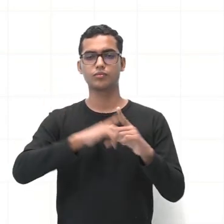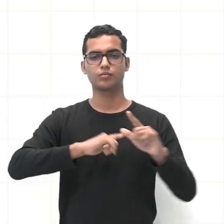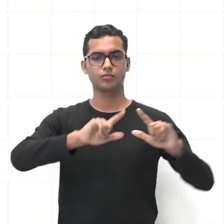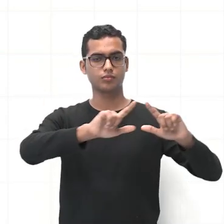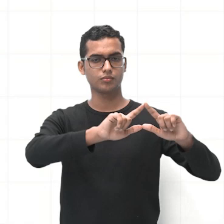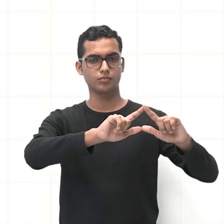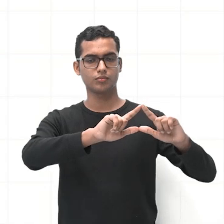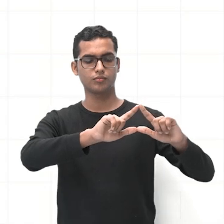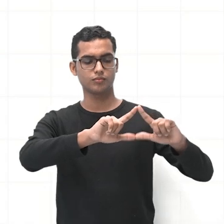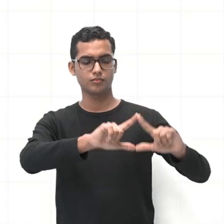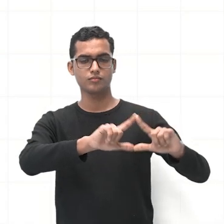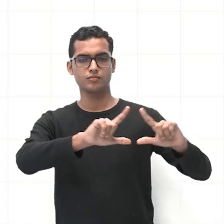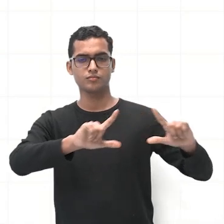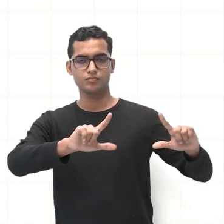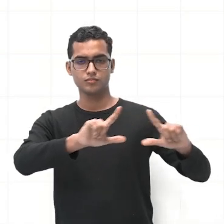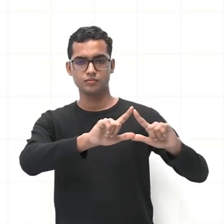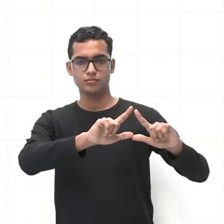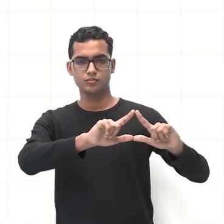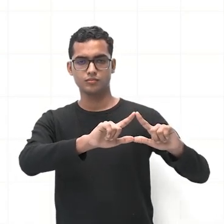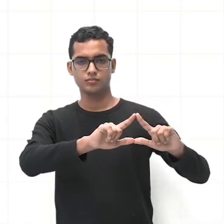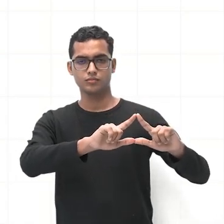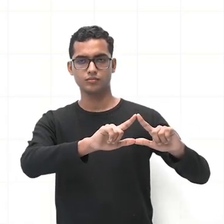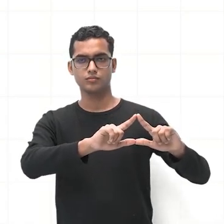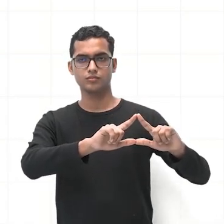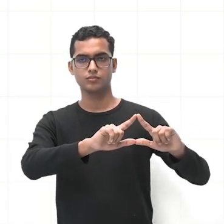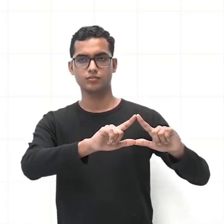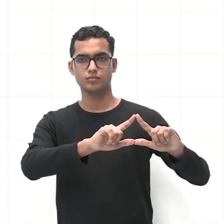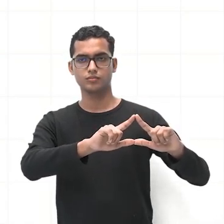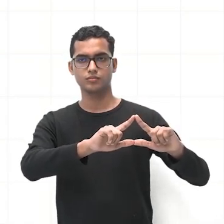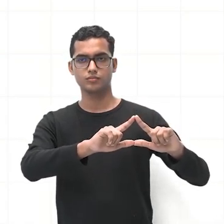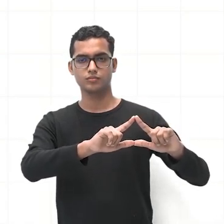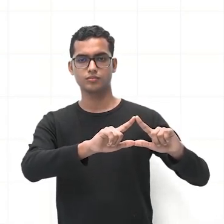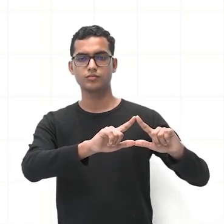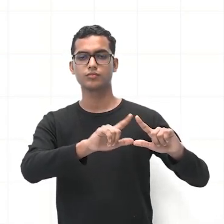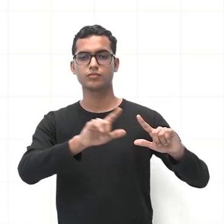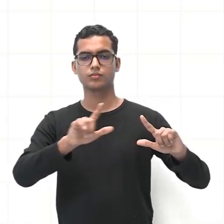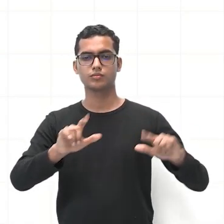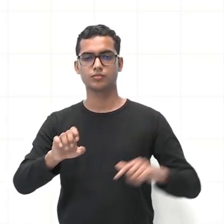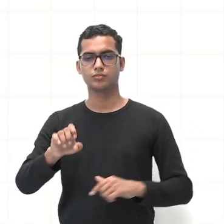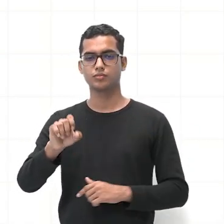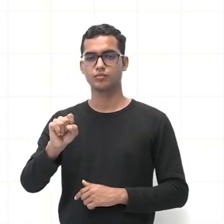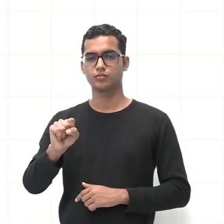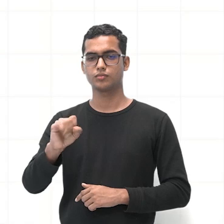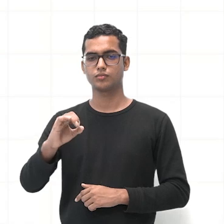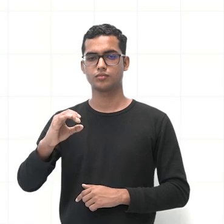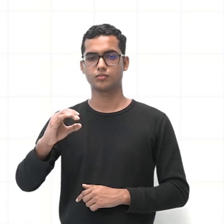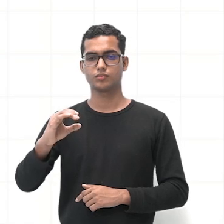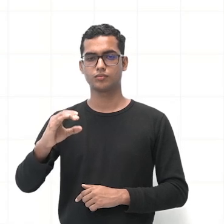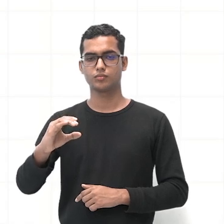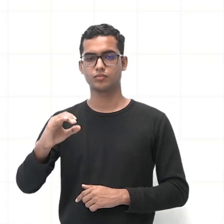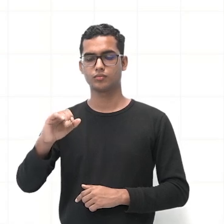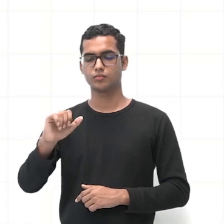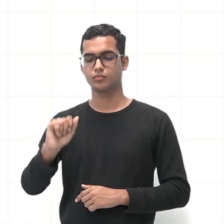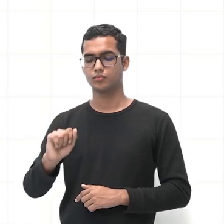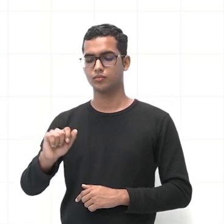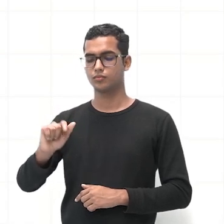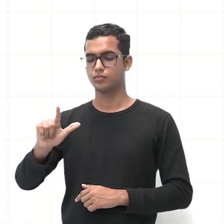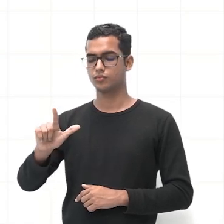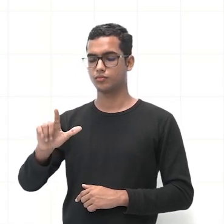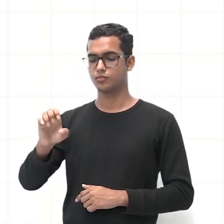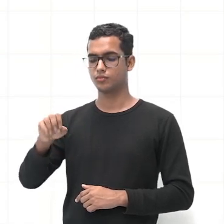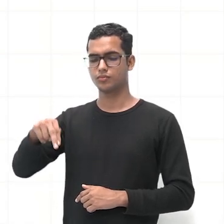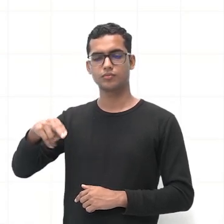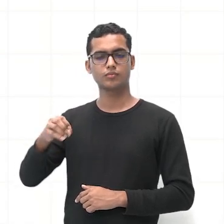nós podemos classificar, né, que é classificado em relação aos lados, é chamado de triângulo escaleno.